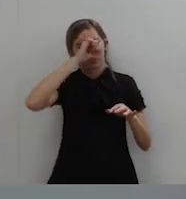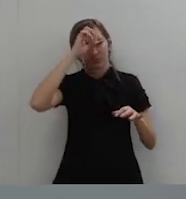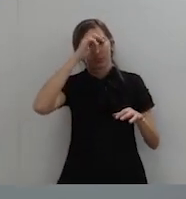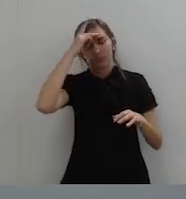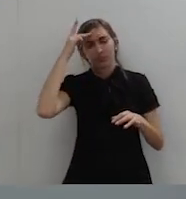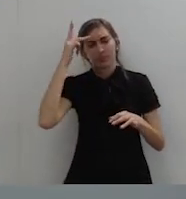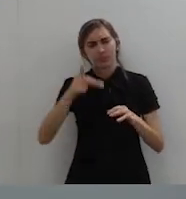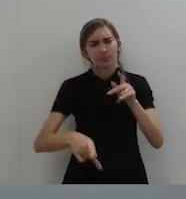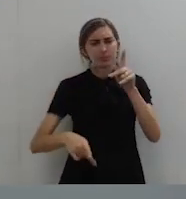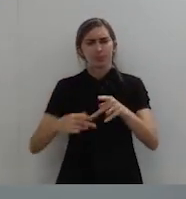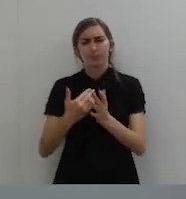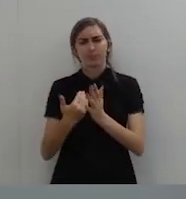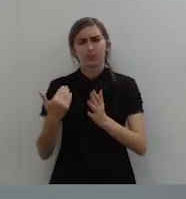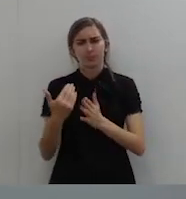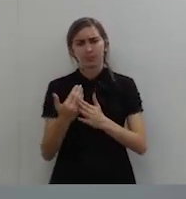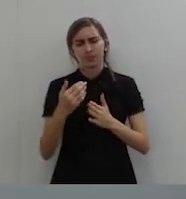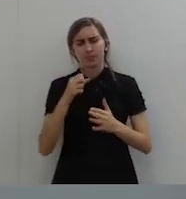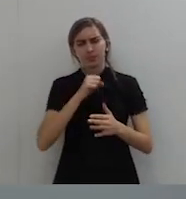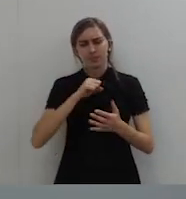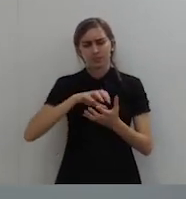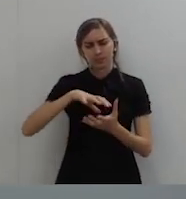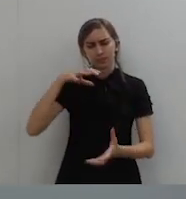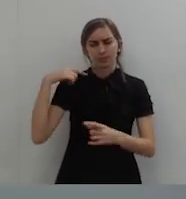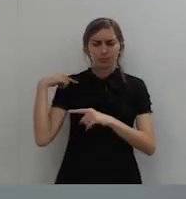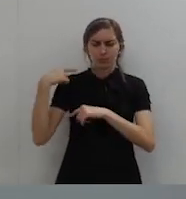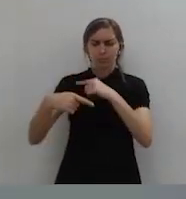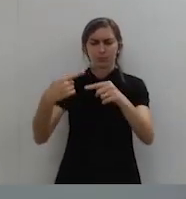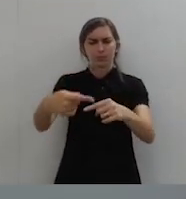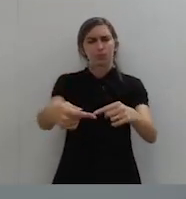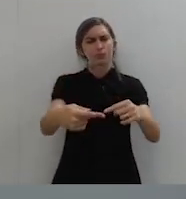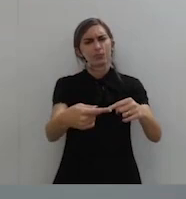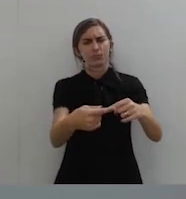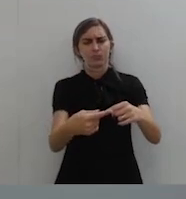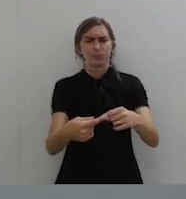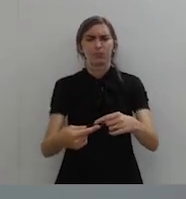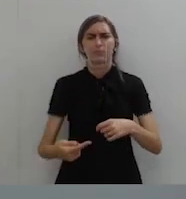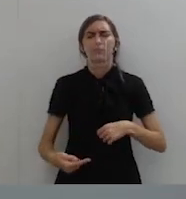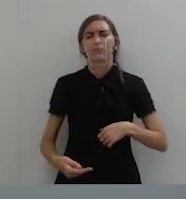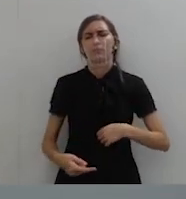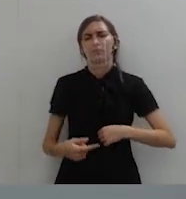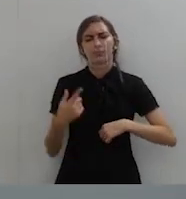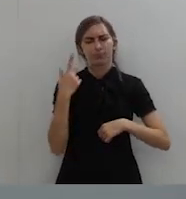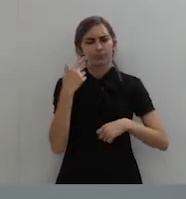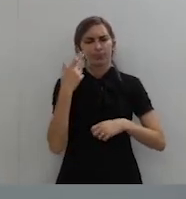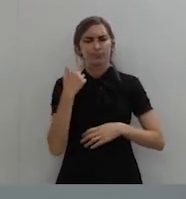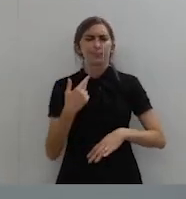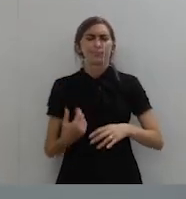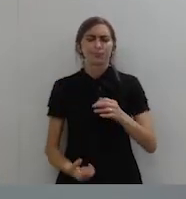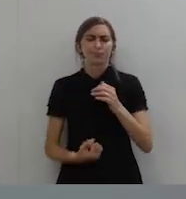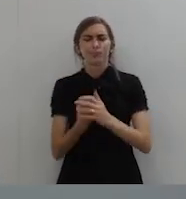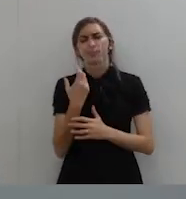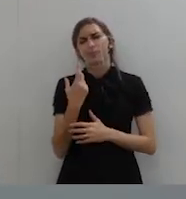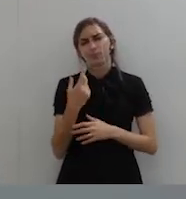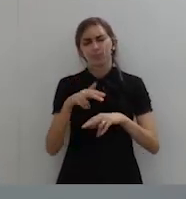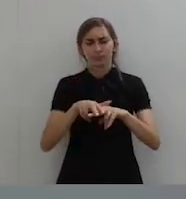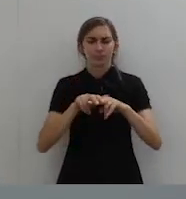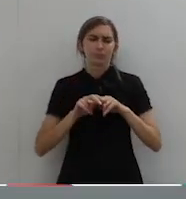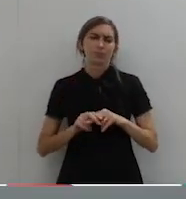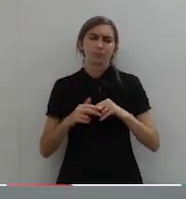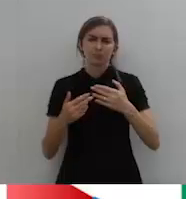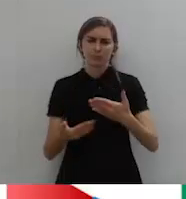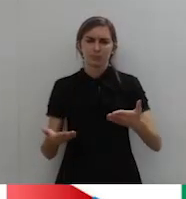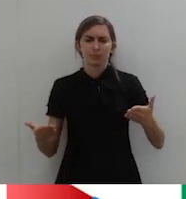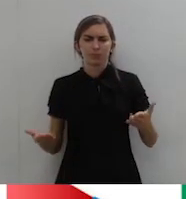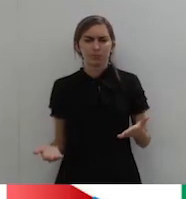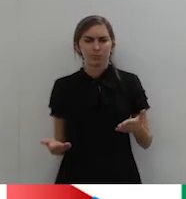aprendemos com pessoas mais velhas, que são passados de geração em geração e que normalmente são jogos criativos e